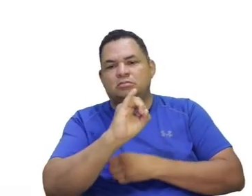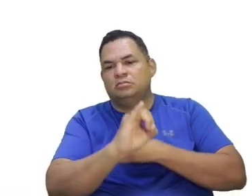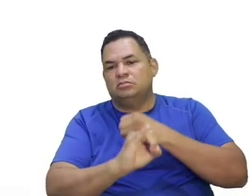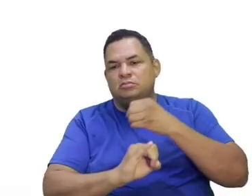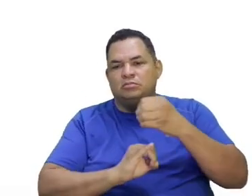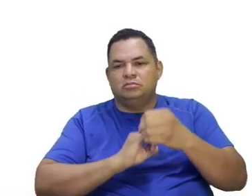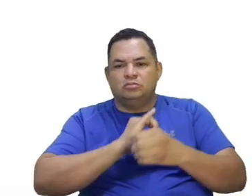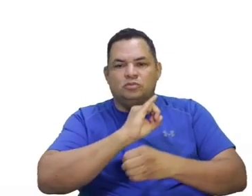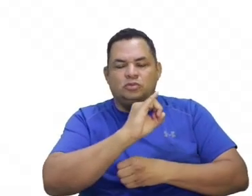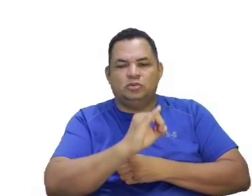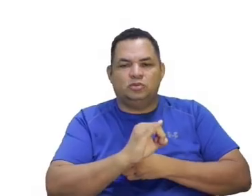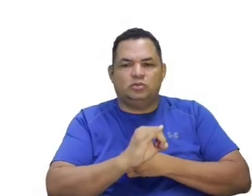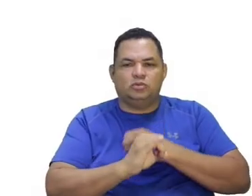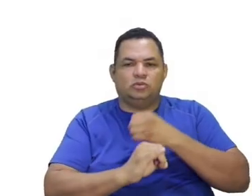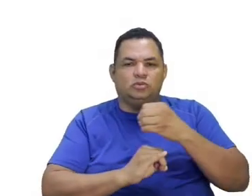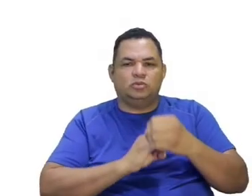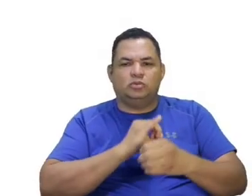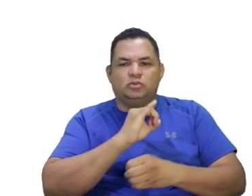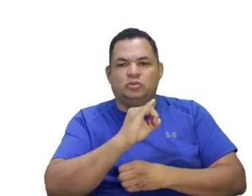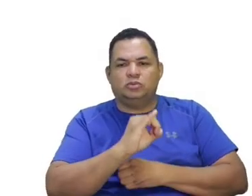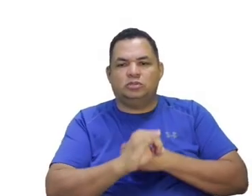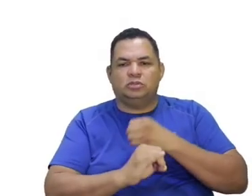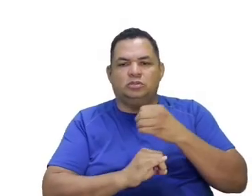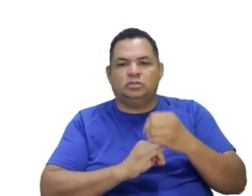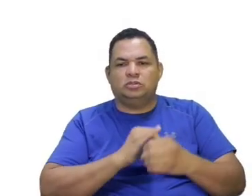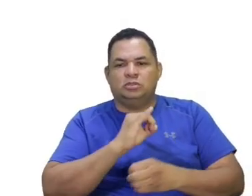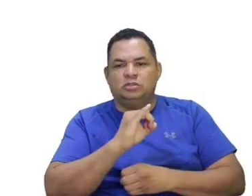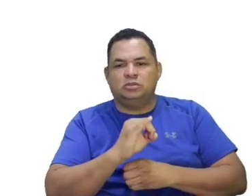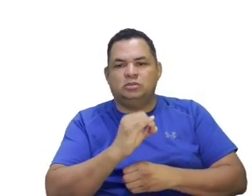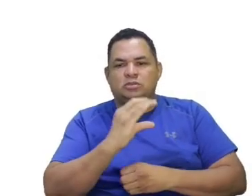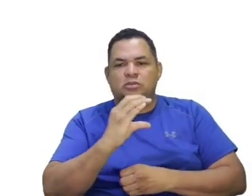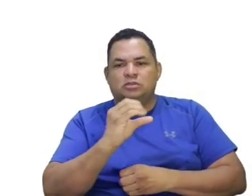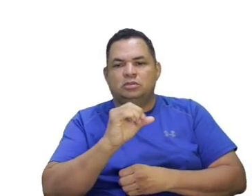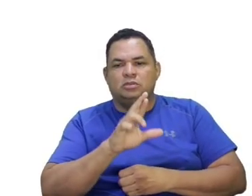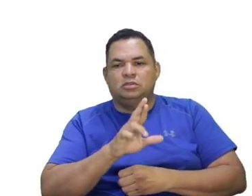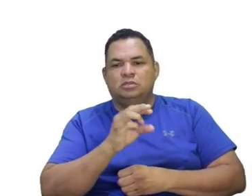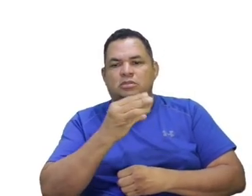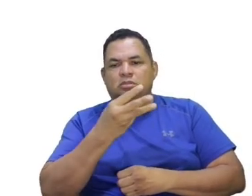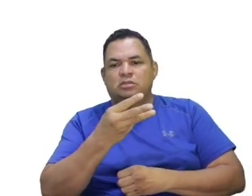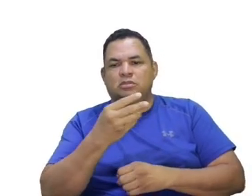eletrônica, né, do nosso íon